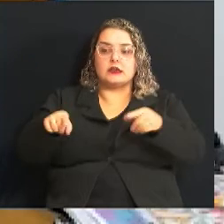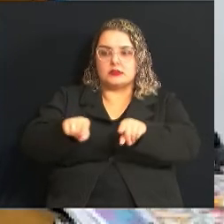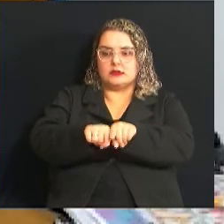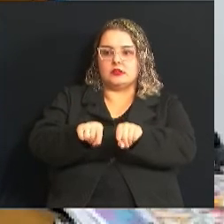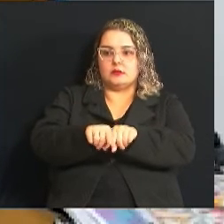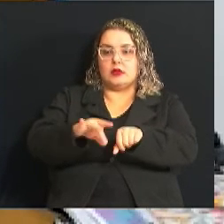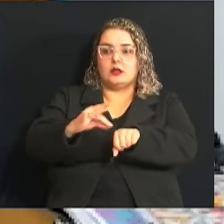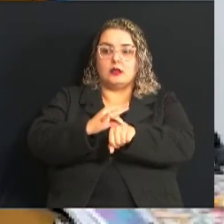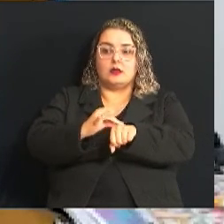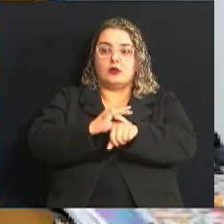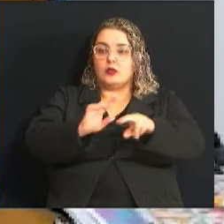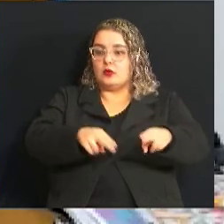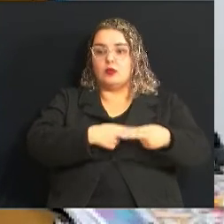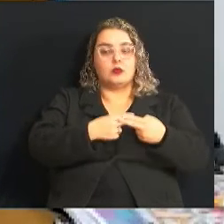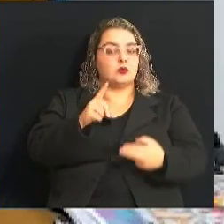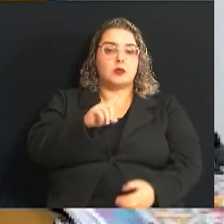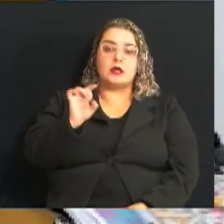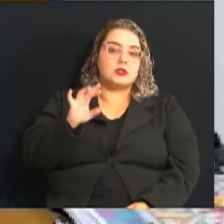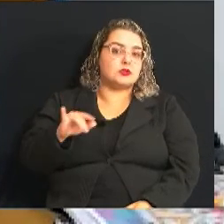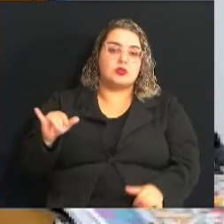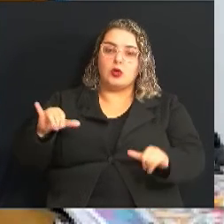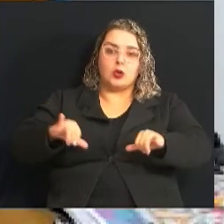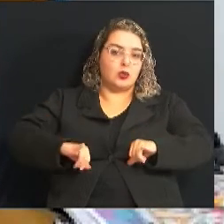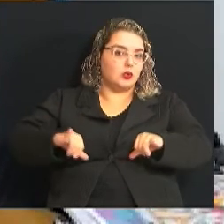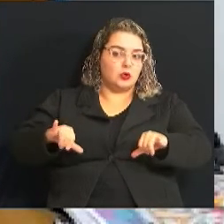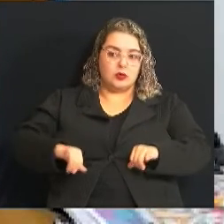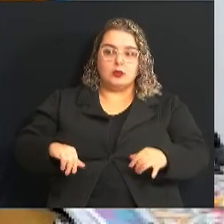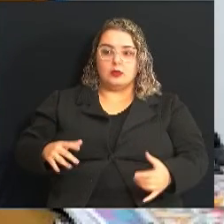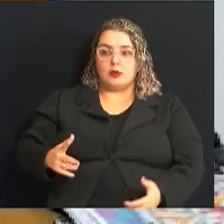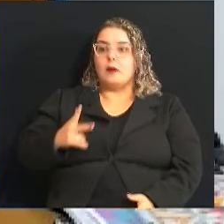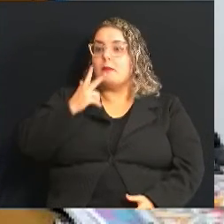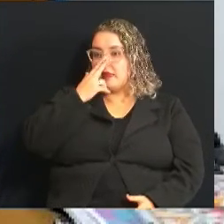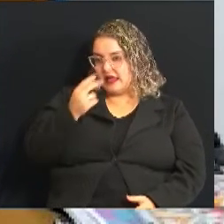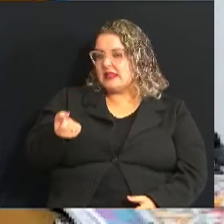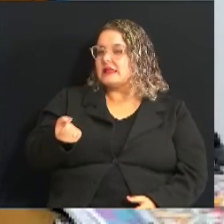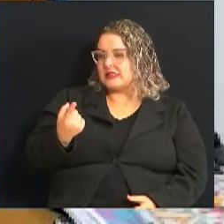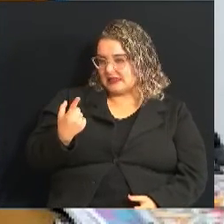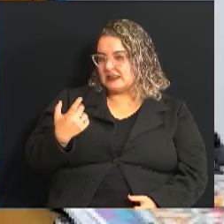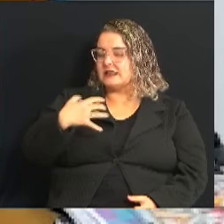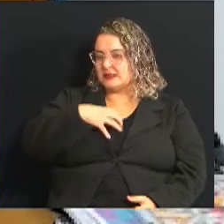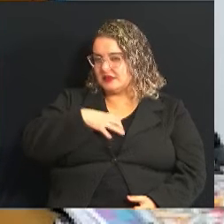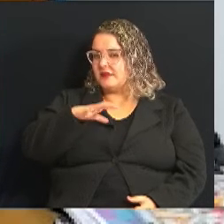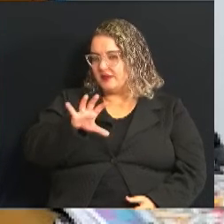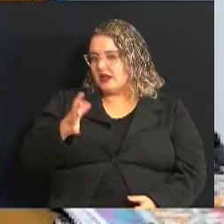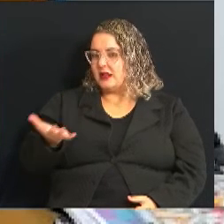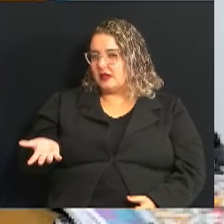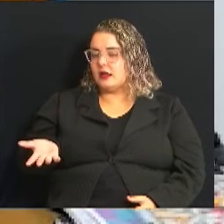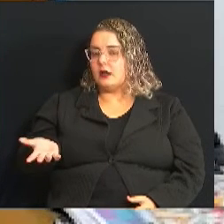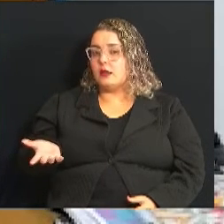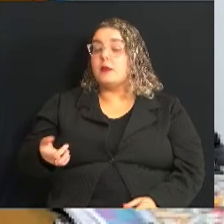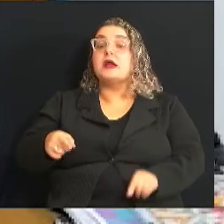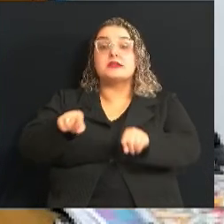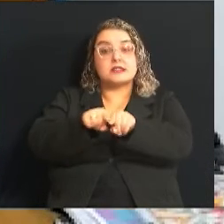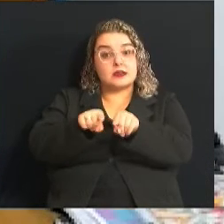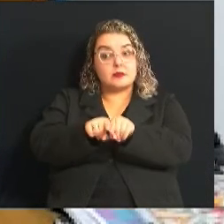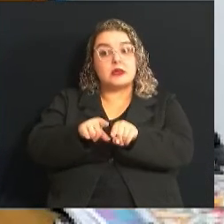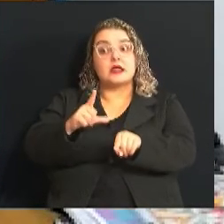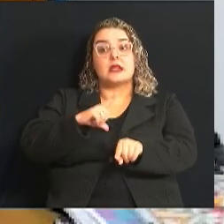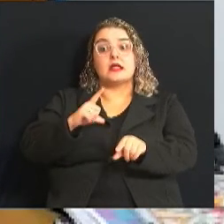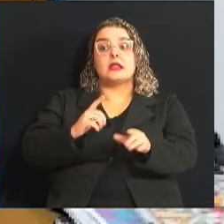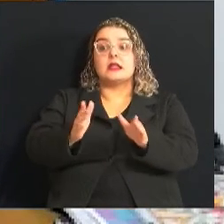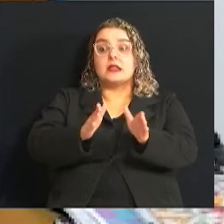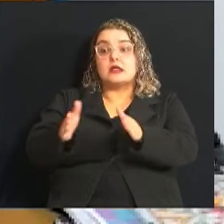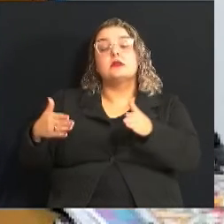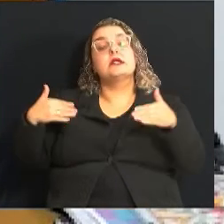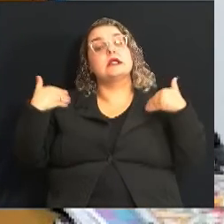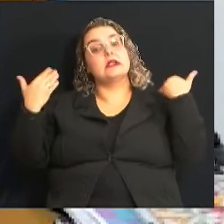luto, ele não é só dor. É difícil, pode parecer estranho falar dessa forma, mas também existe